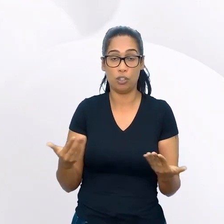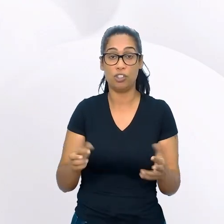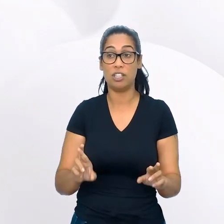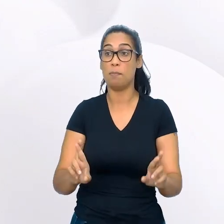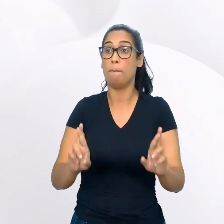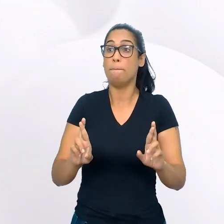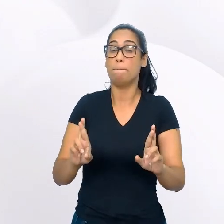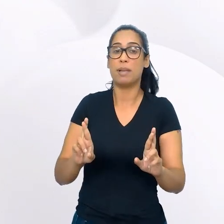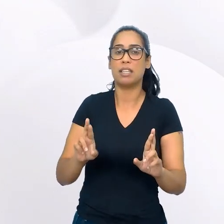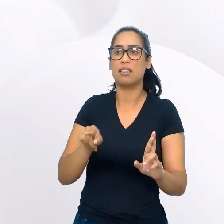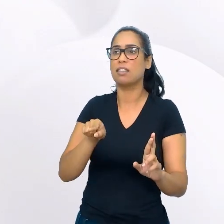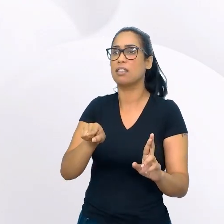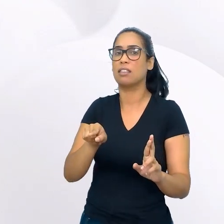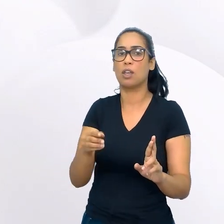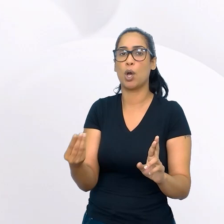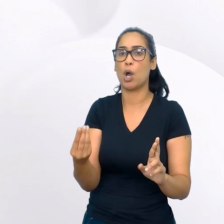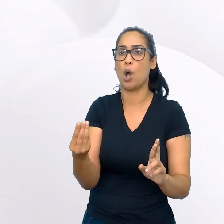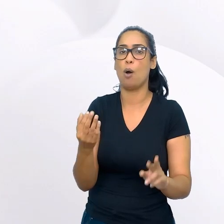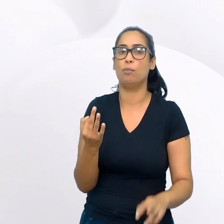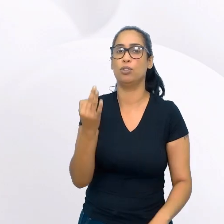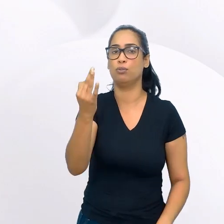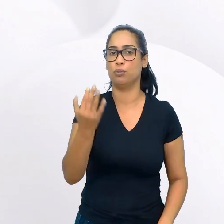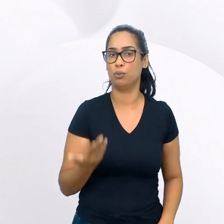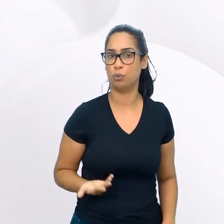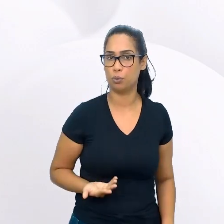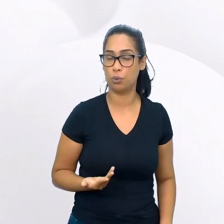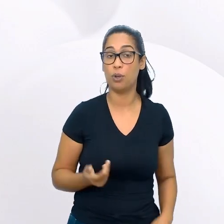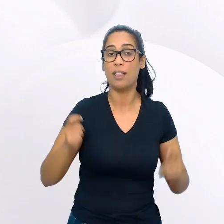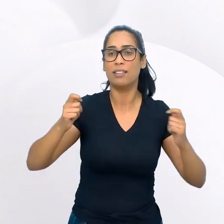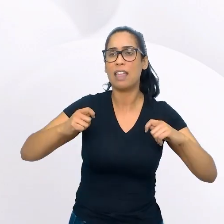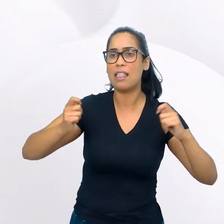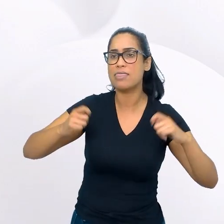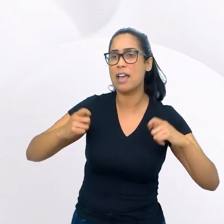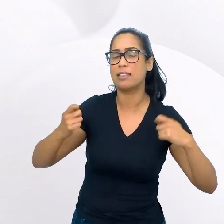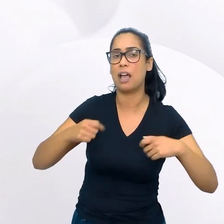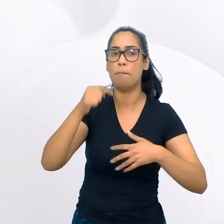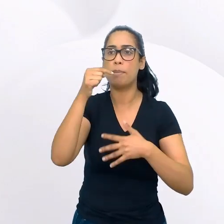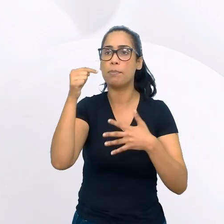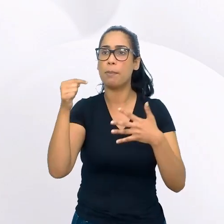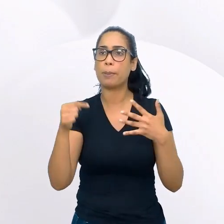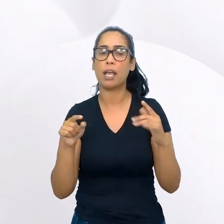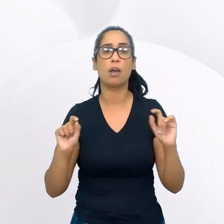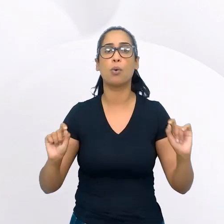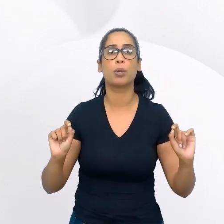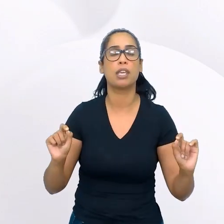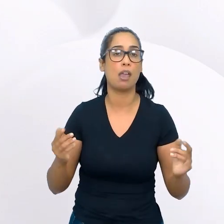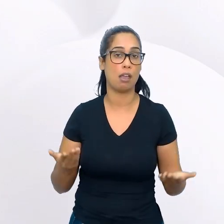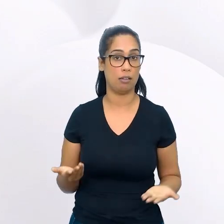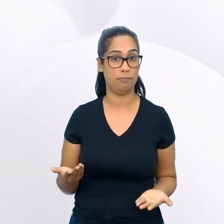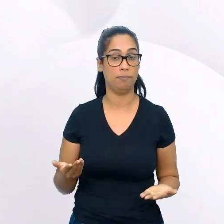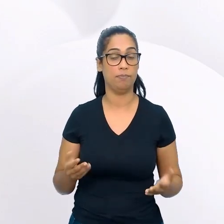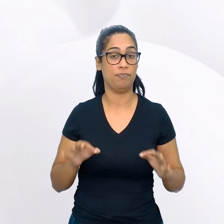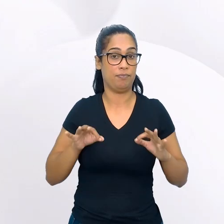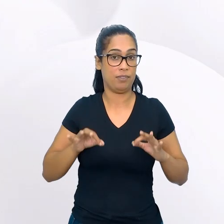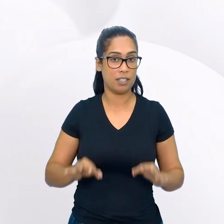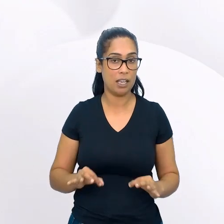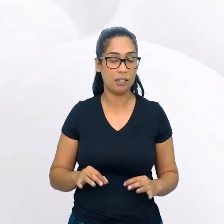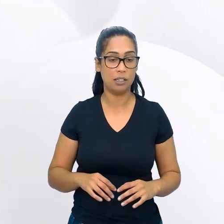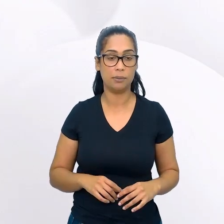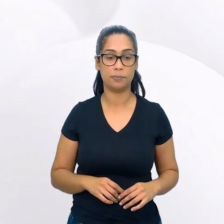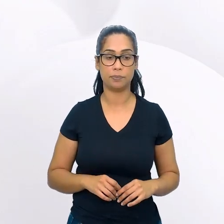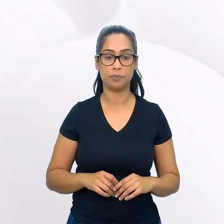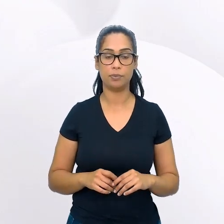também quais são as possibilidades ali as competências e habilidades se